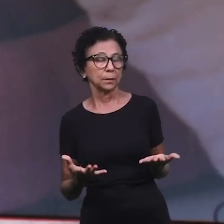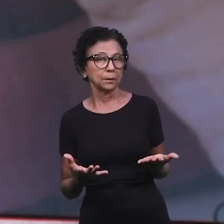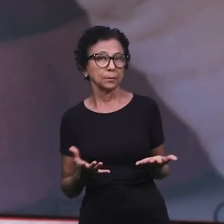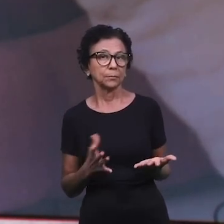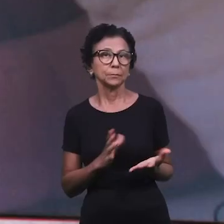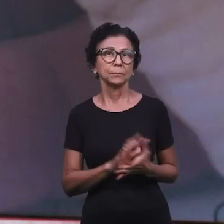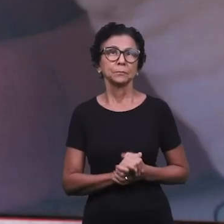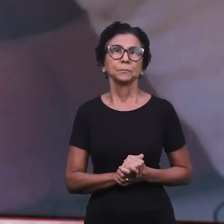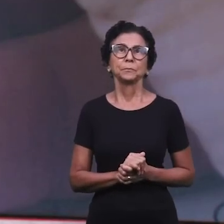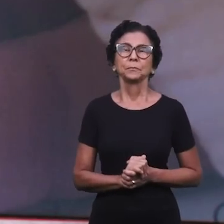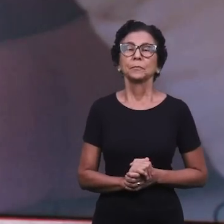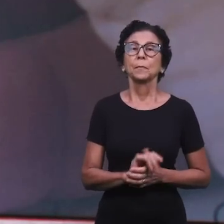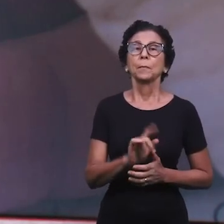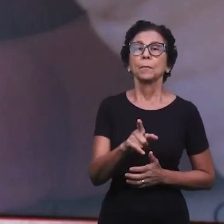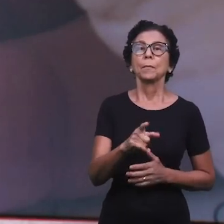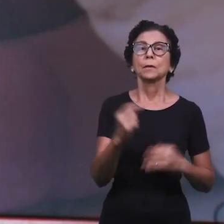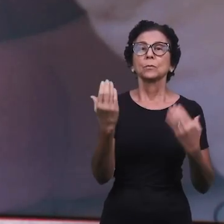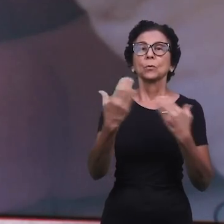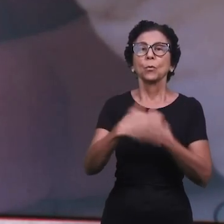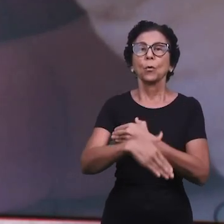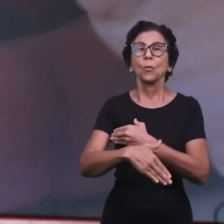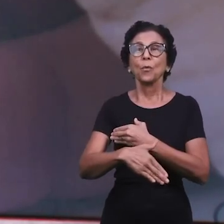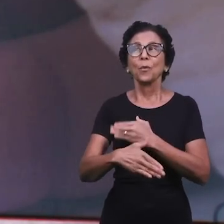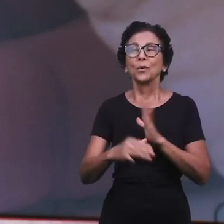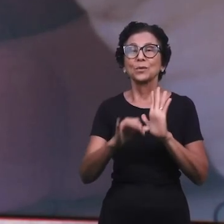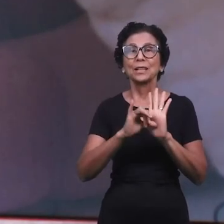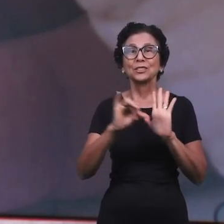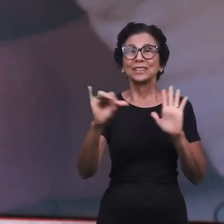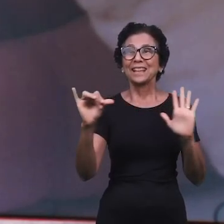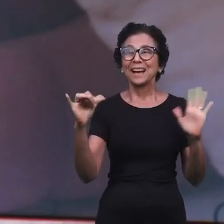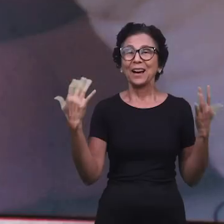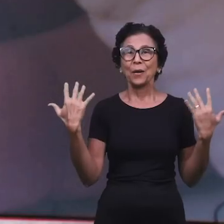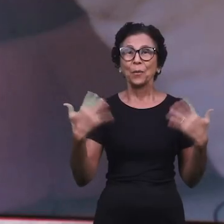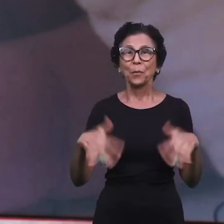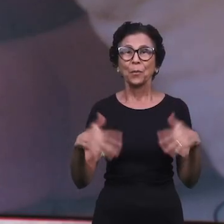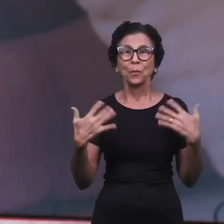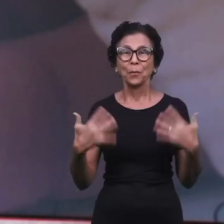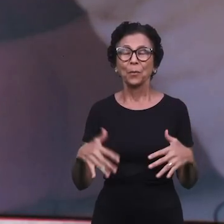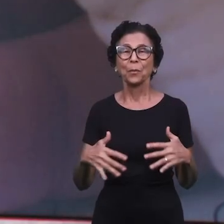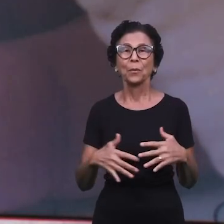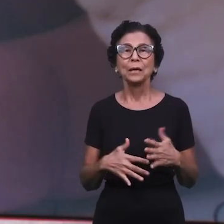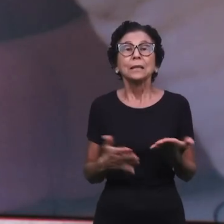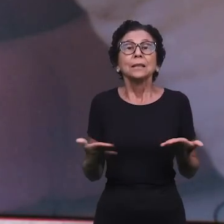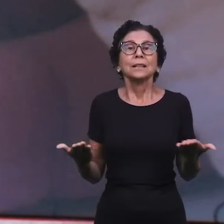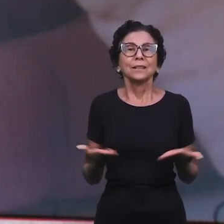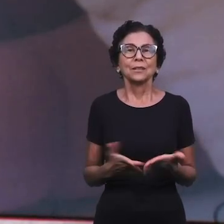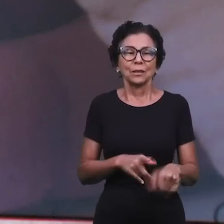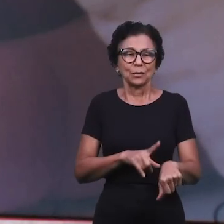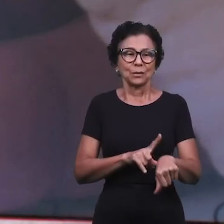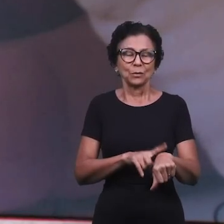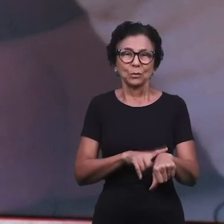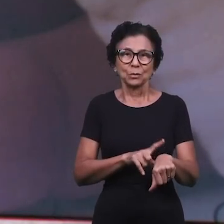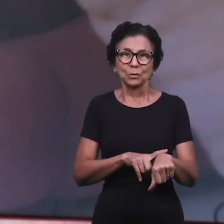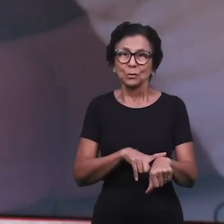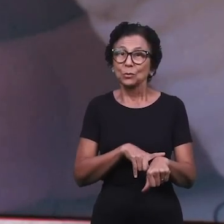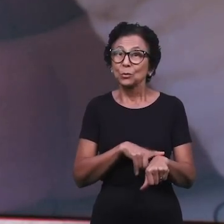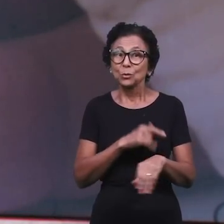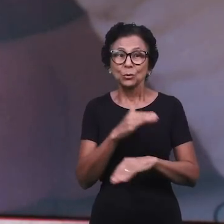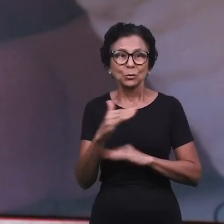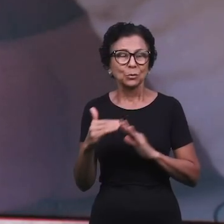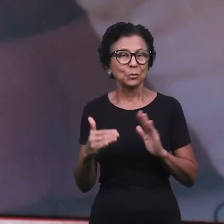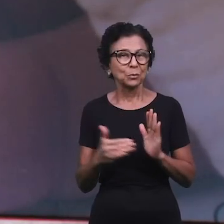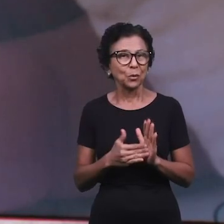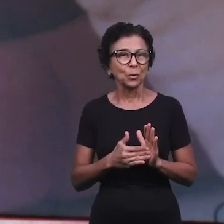já no pós-edital, o seu concurso do sonho foi publicado. Então, todo o tempo que você tem disponível ali